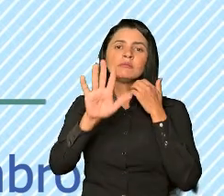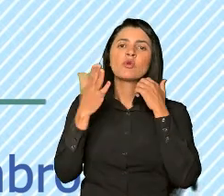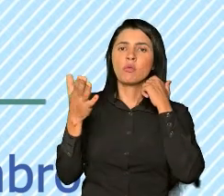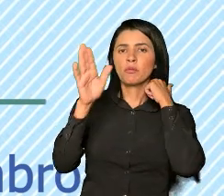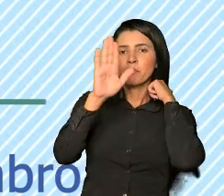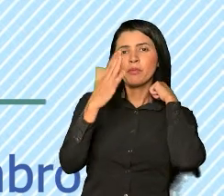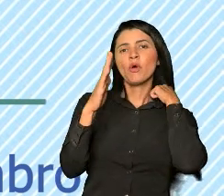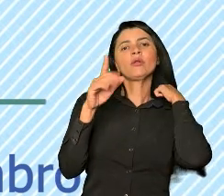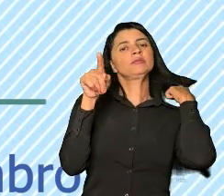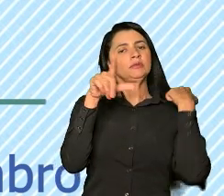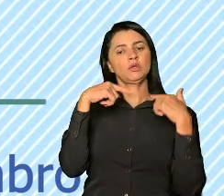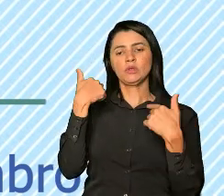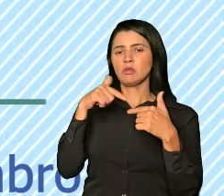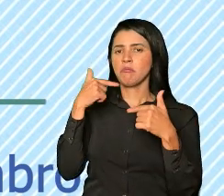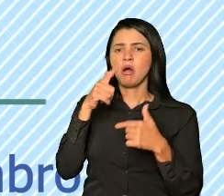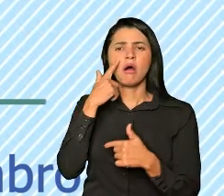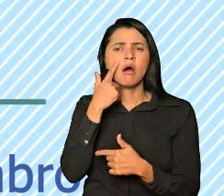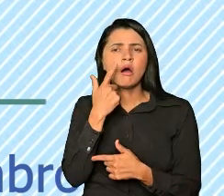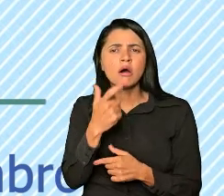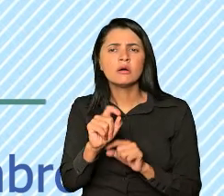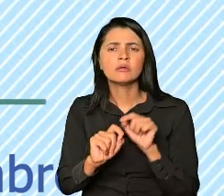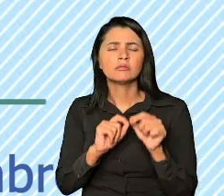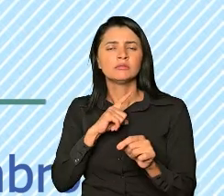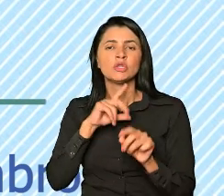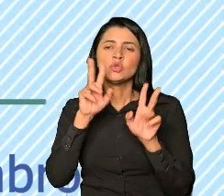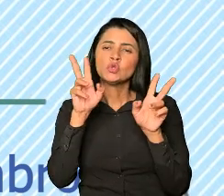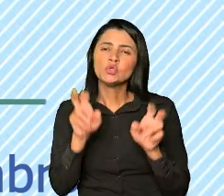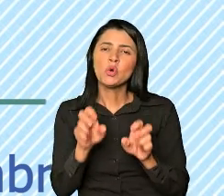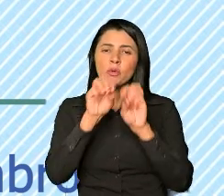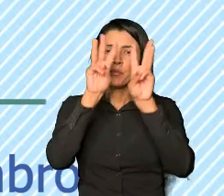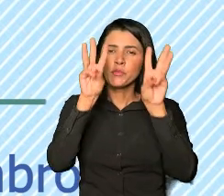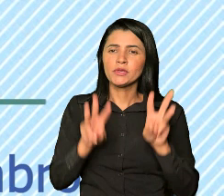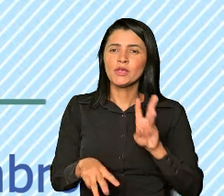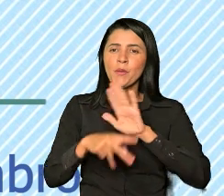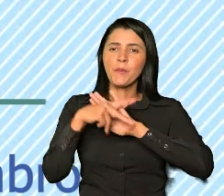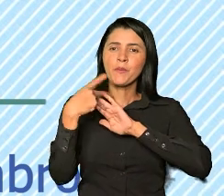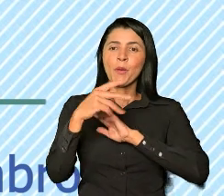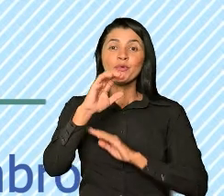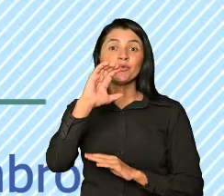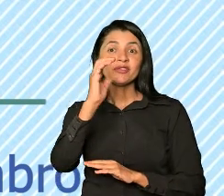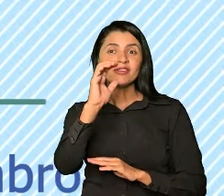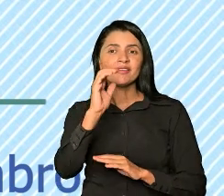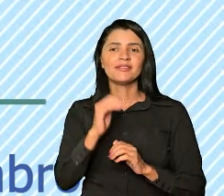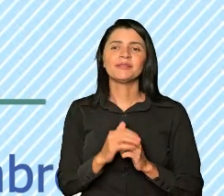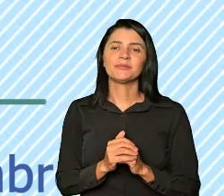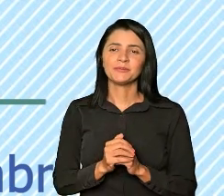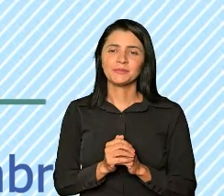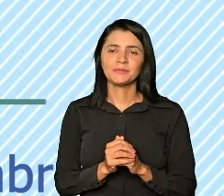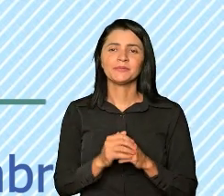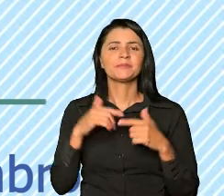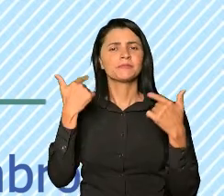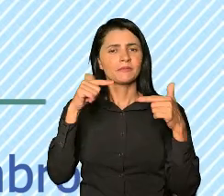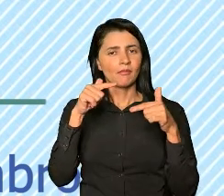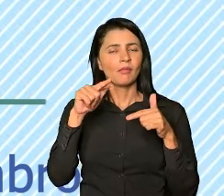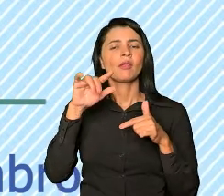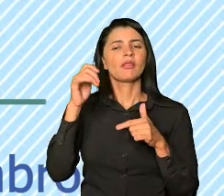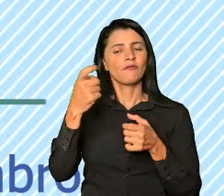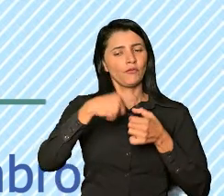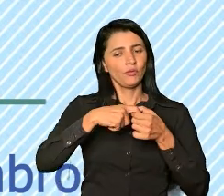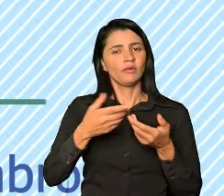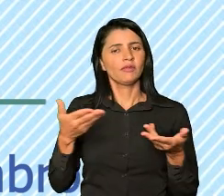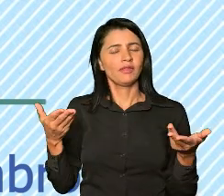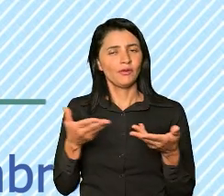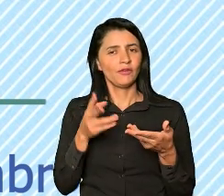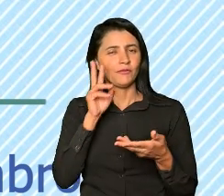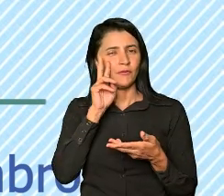bióloga. Ela tem um trabalho muito interessante sobre os museus de ciência, né? esse trabalho está sendo resgatado agora. E nós